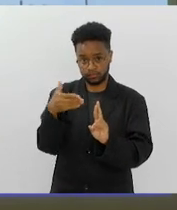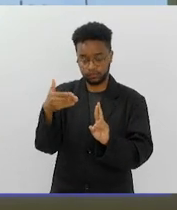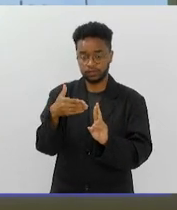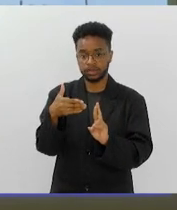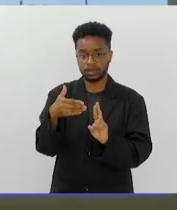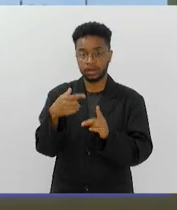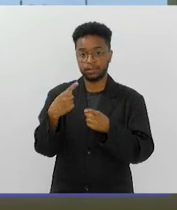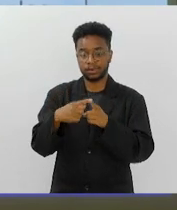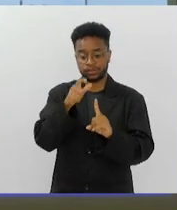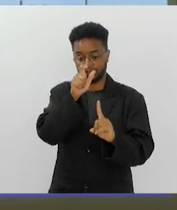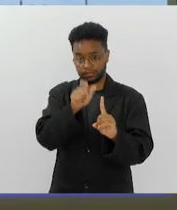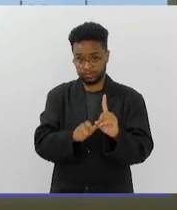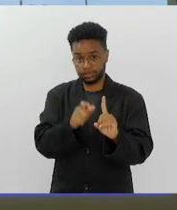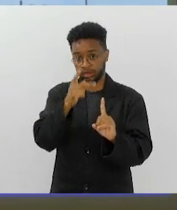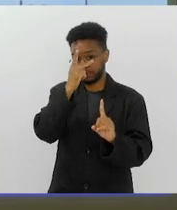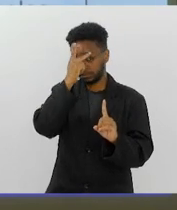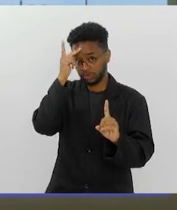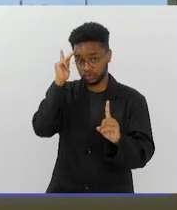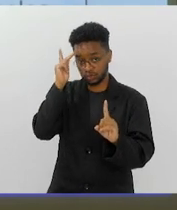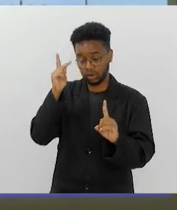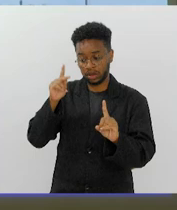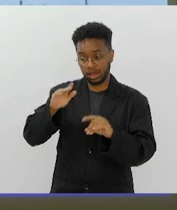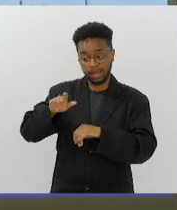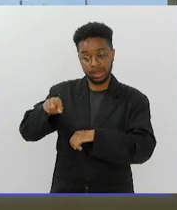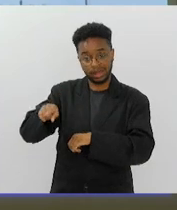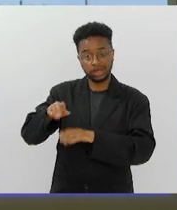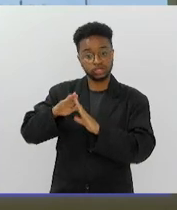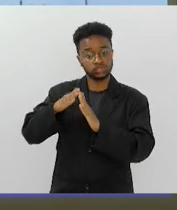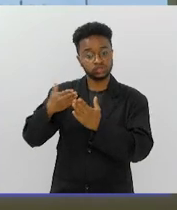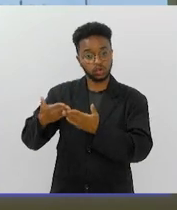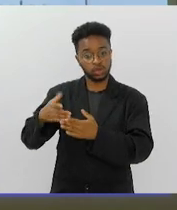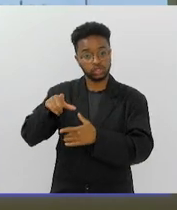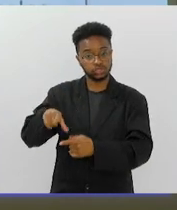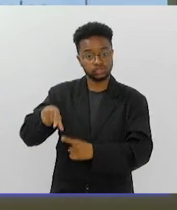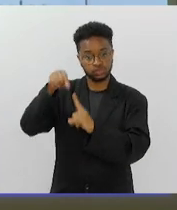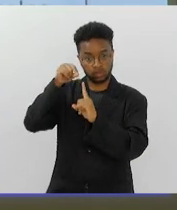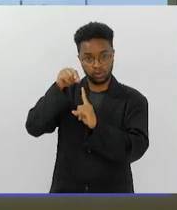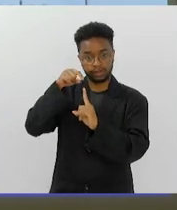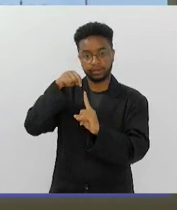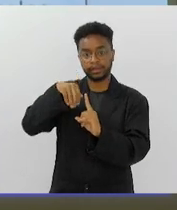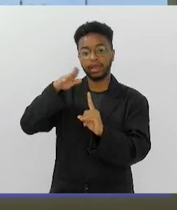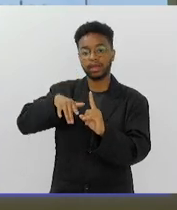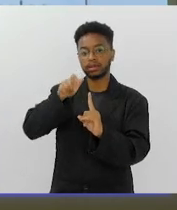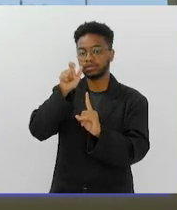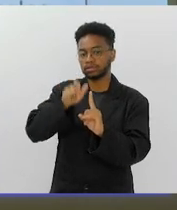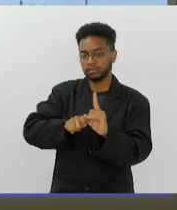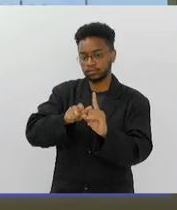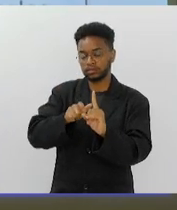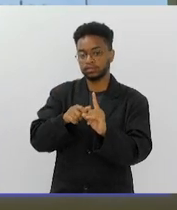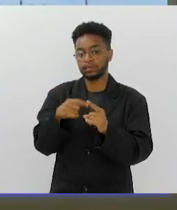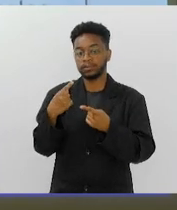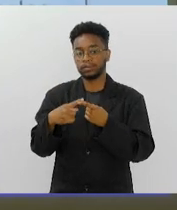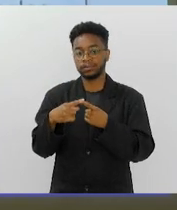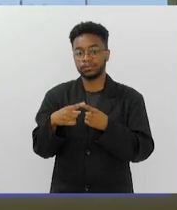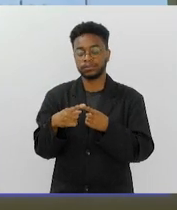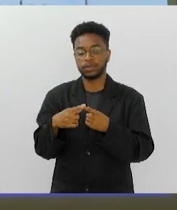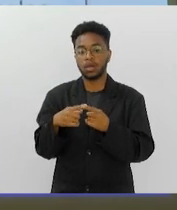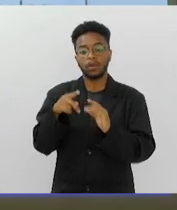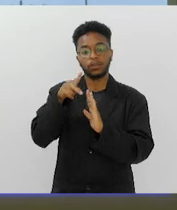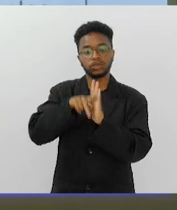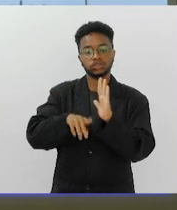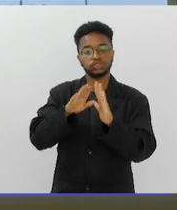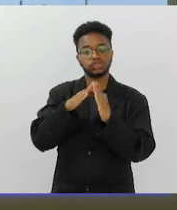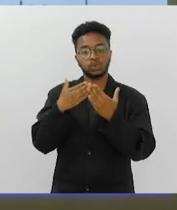uma pessoa que a própria escola ela vai designar quem é. É uma pessoa, porque o projeto Escola